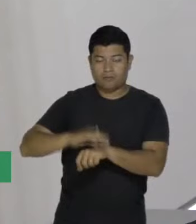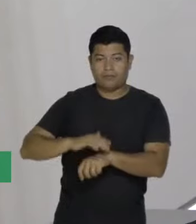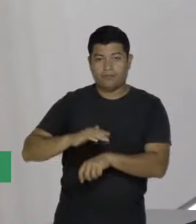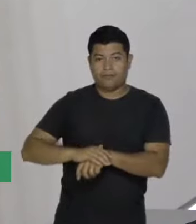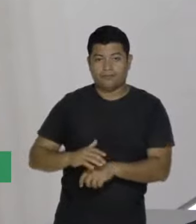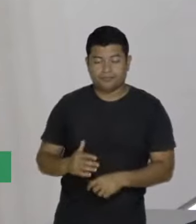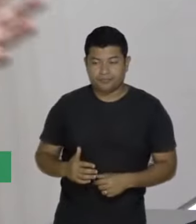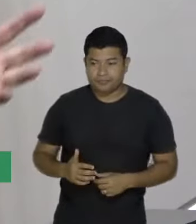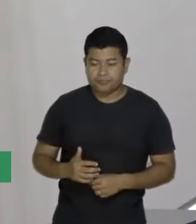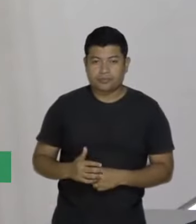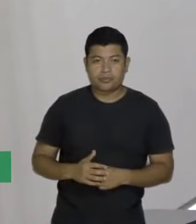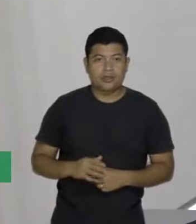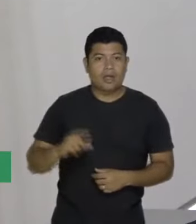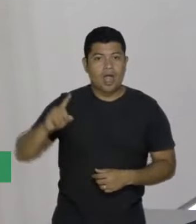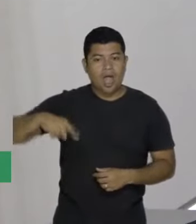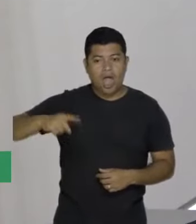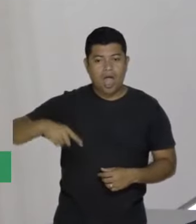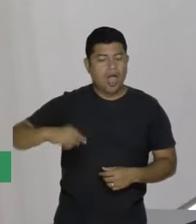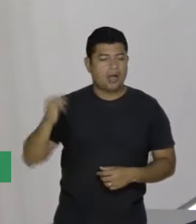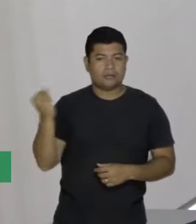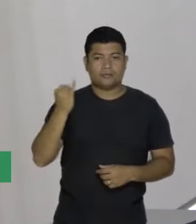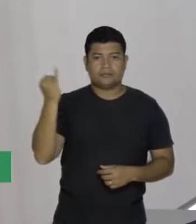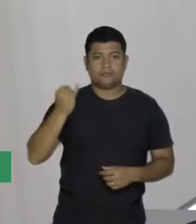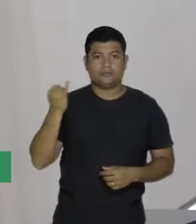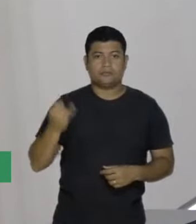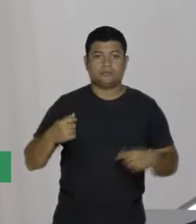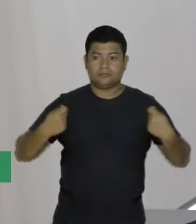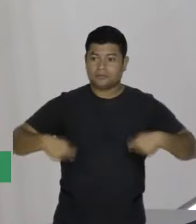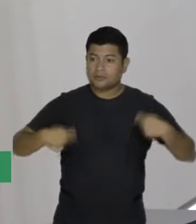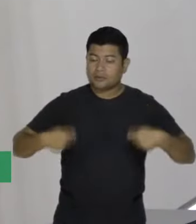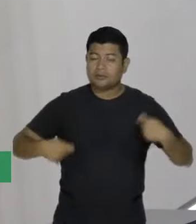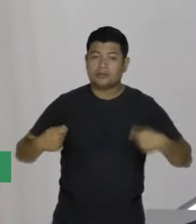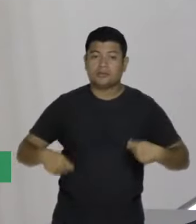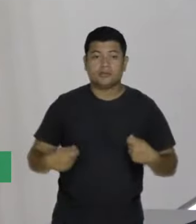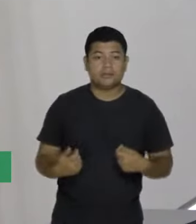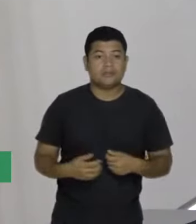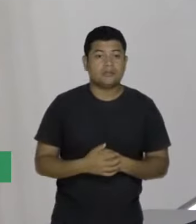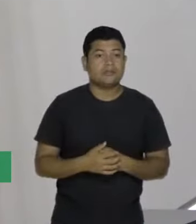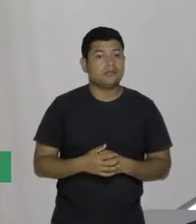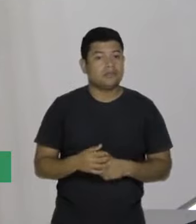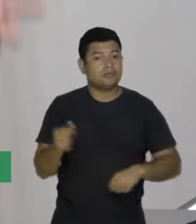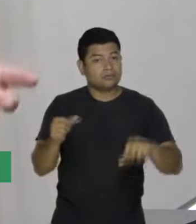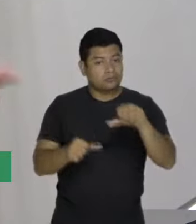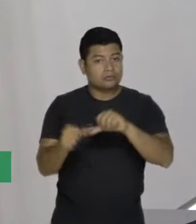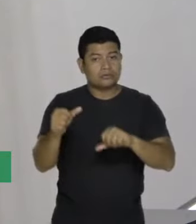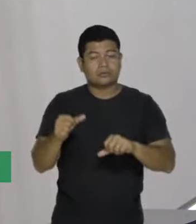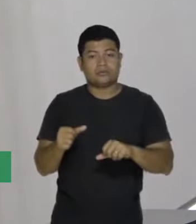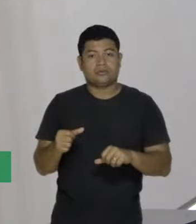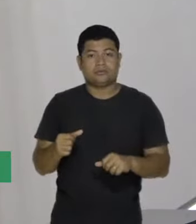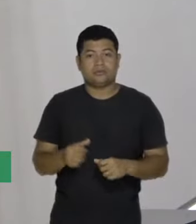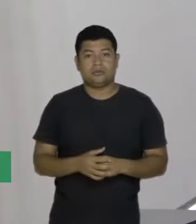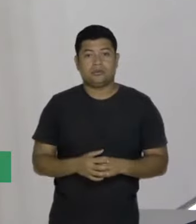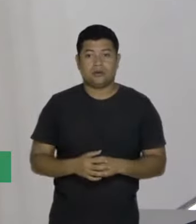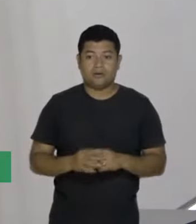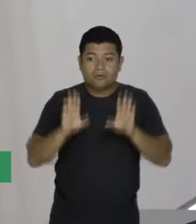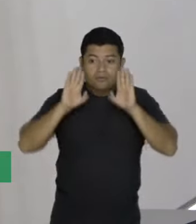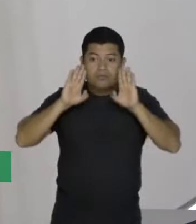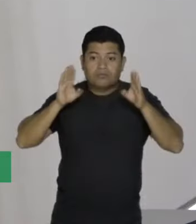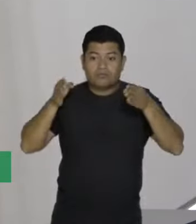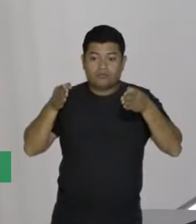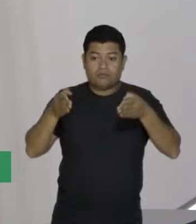Jorginho é fundamental. Tem que transformar esse estado voltado ao interesse